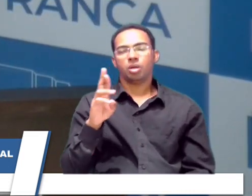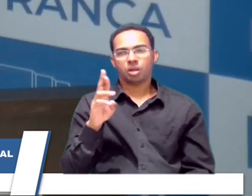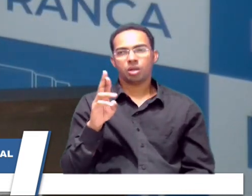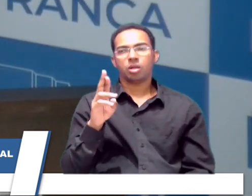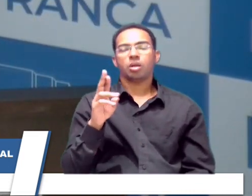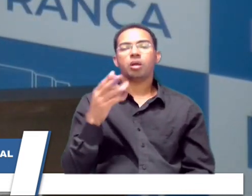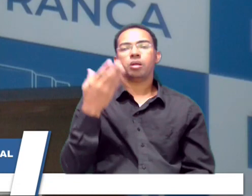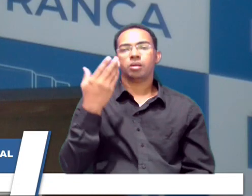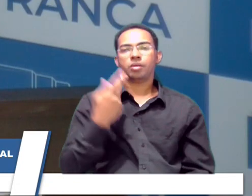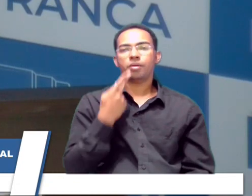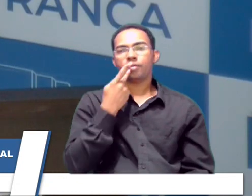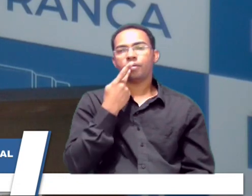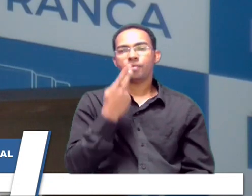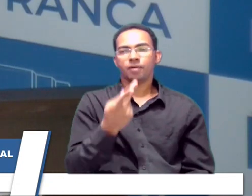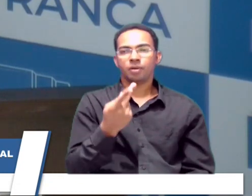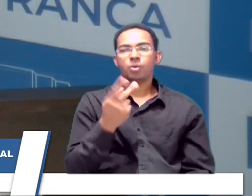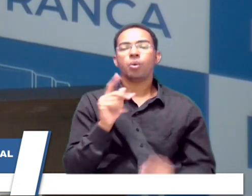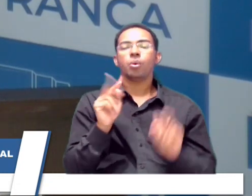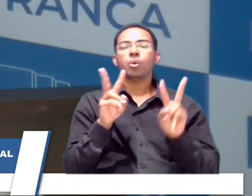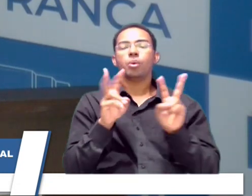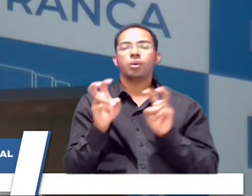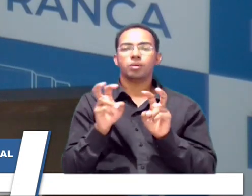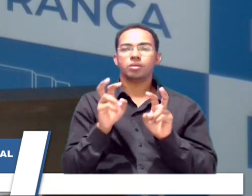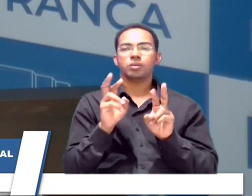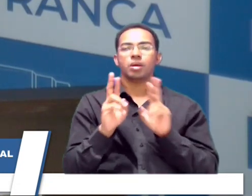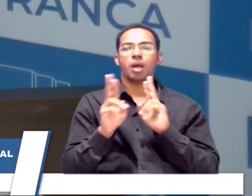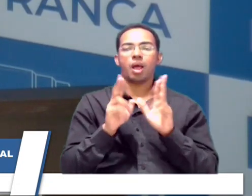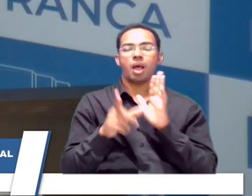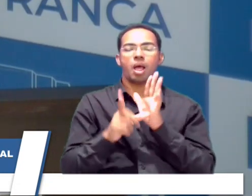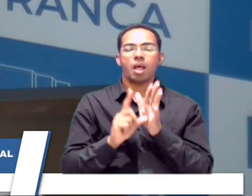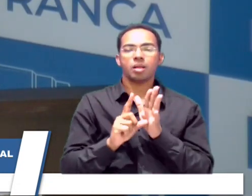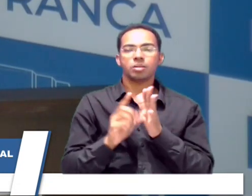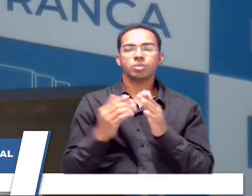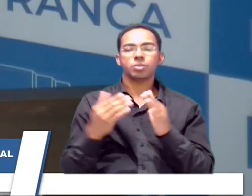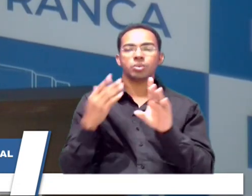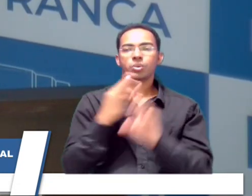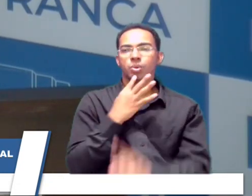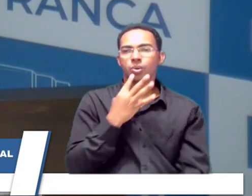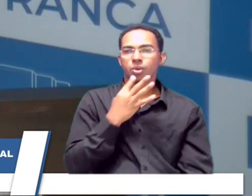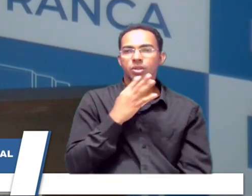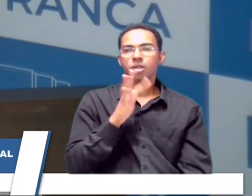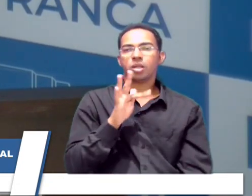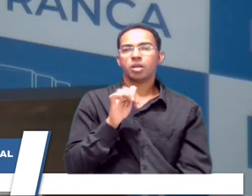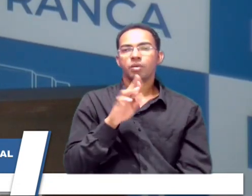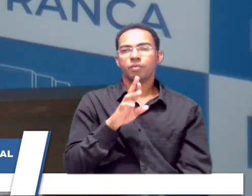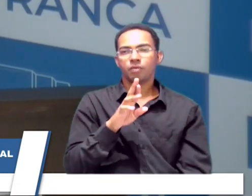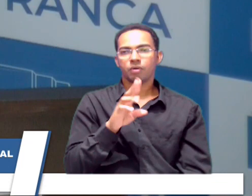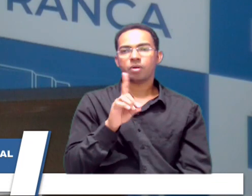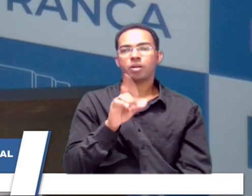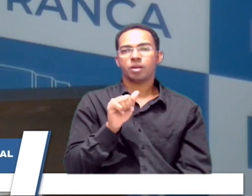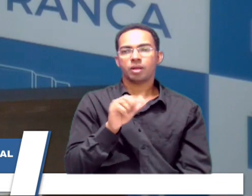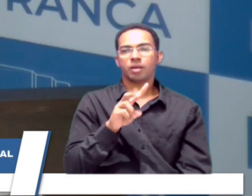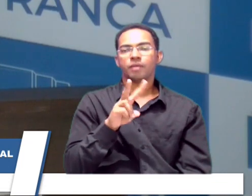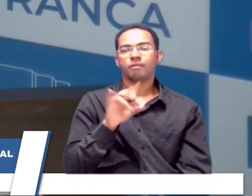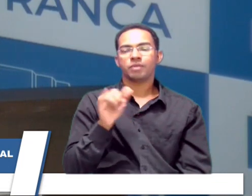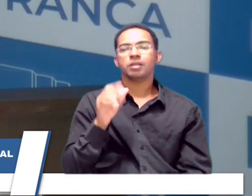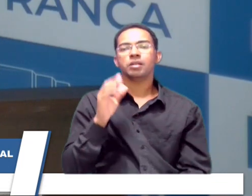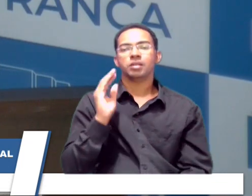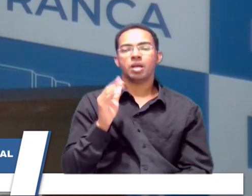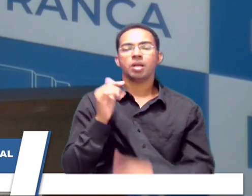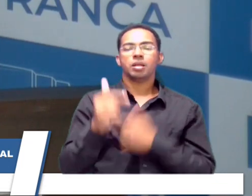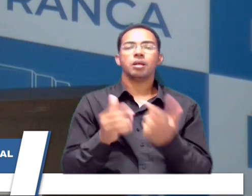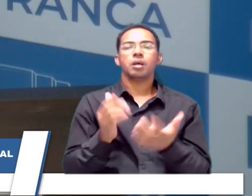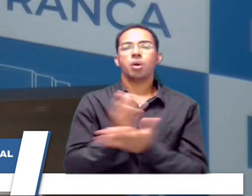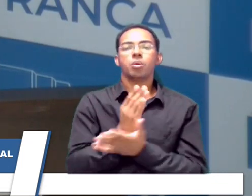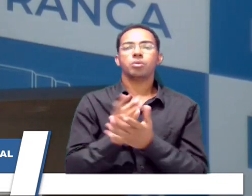queria falar primeiro um pouco em relação a antes de eu conhecer o Flor da Vida. Eu trabalhei em outra instituição, atendi alguns